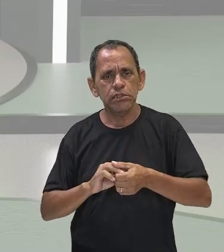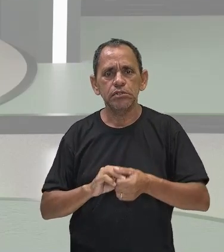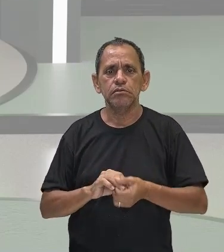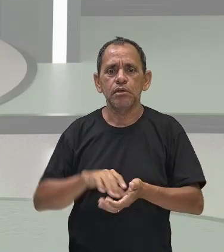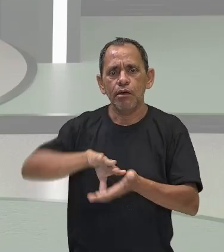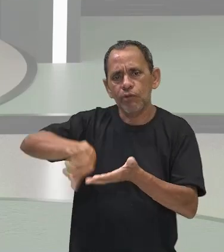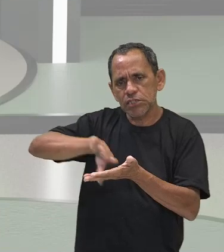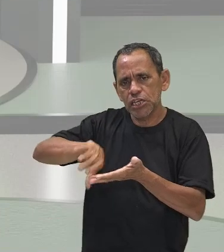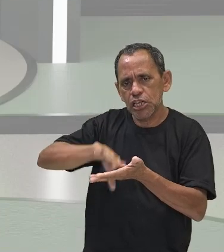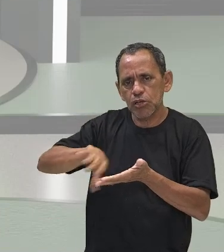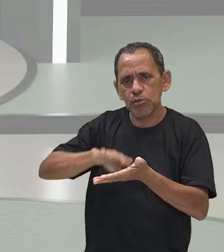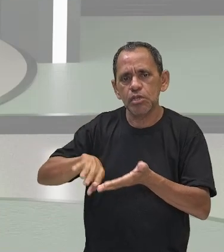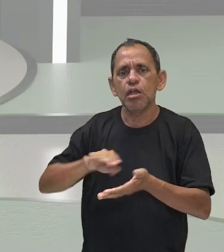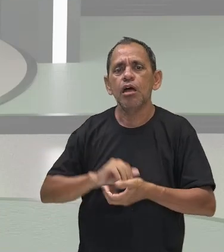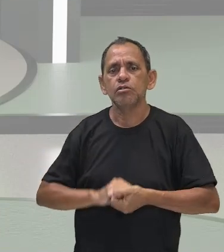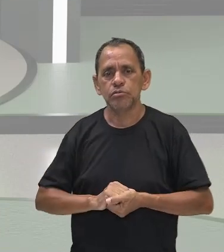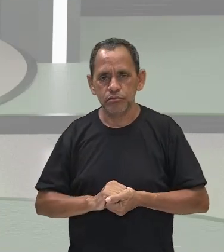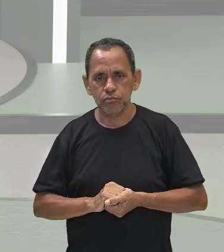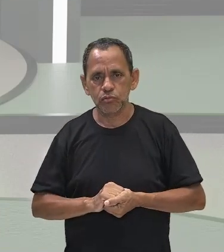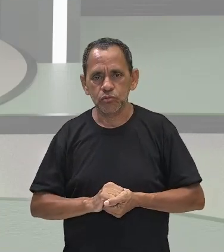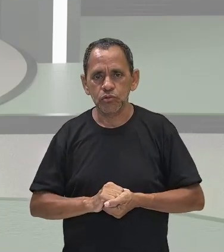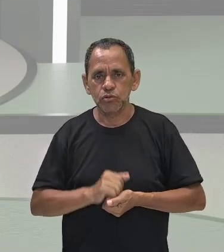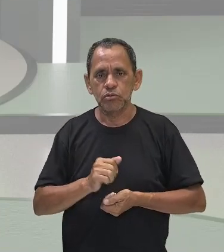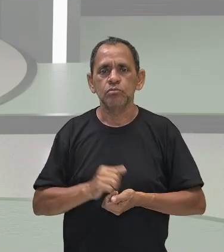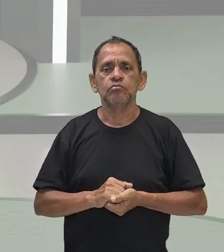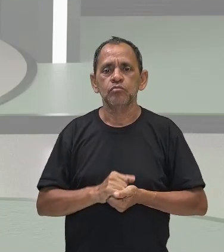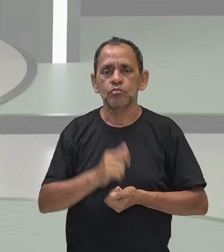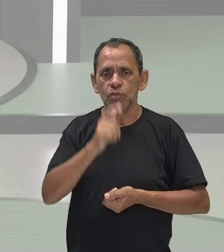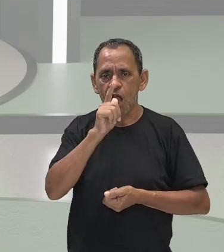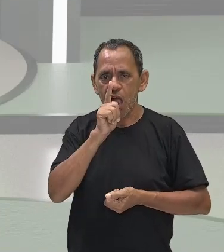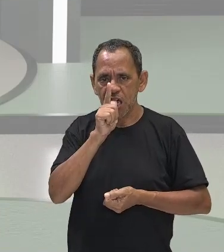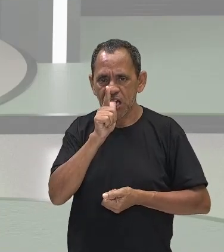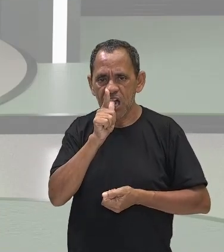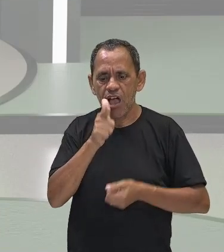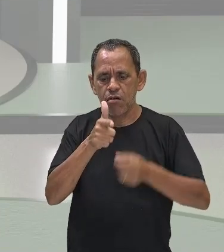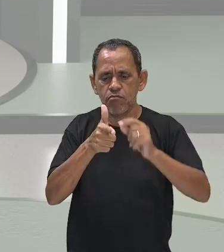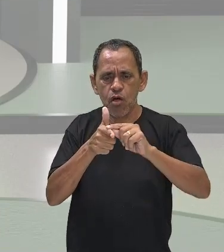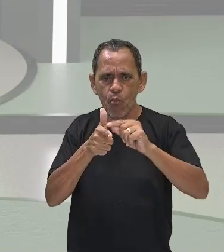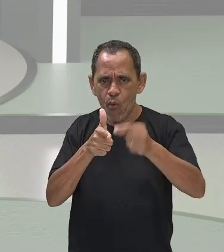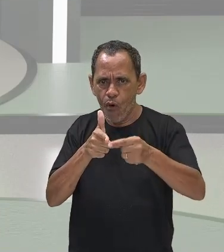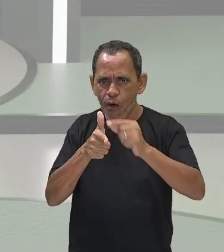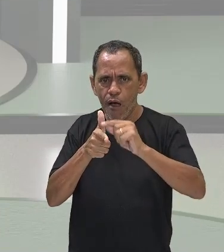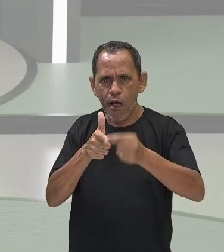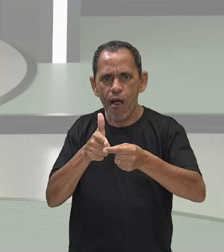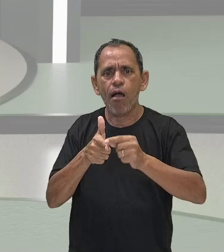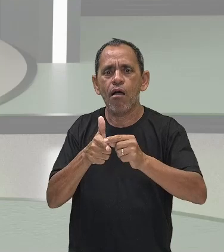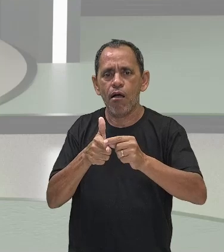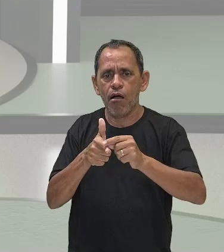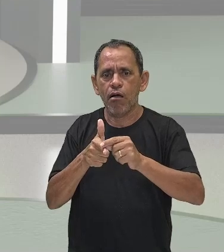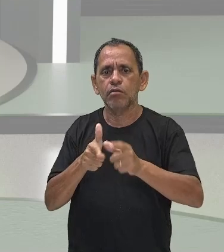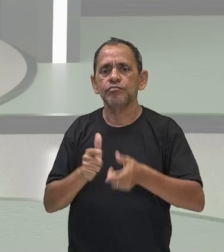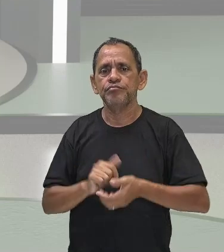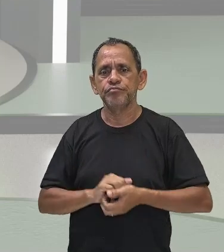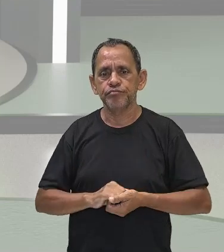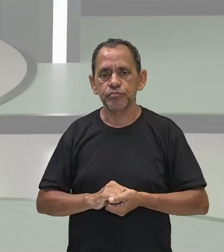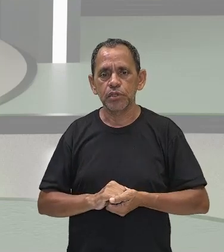de um corpo masculino. Vejam aí a disposição para que vocês tenham entendimento da